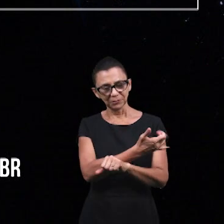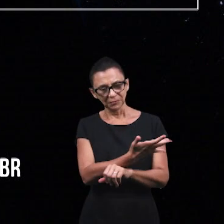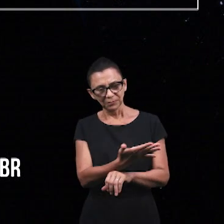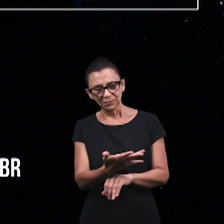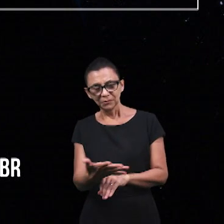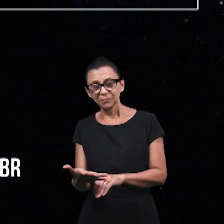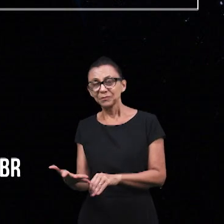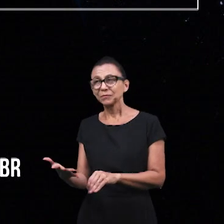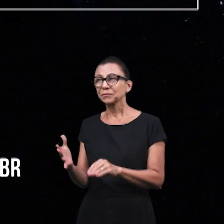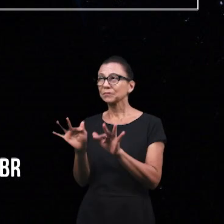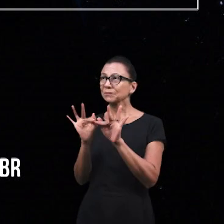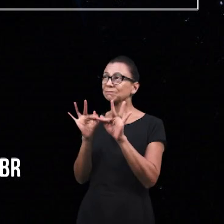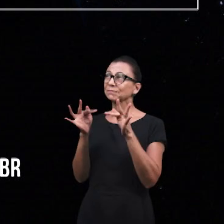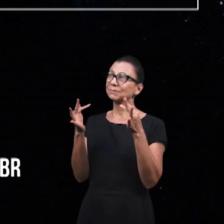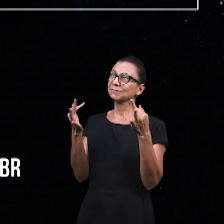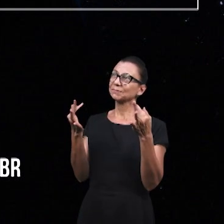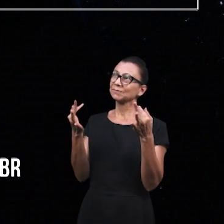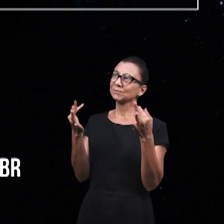jardim.